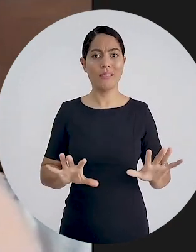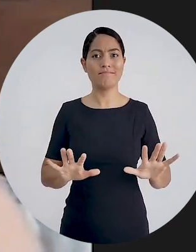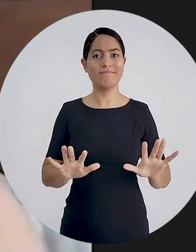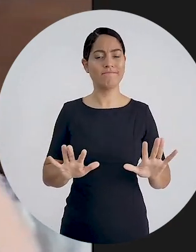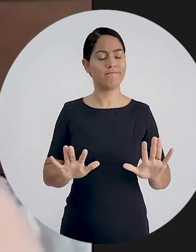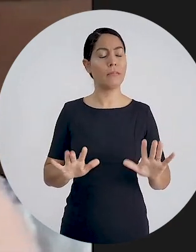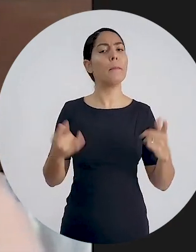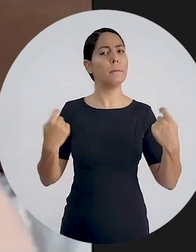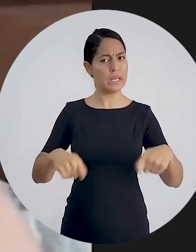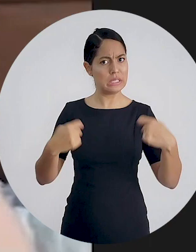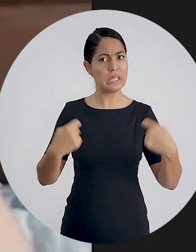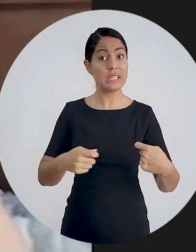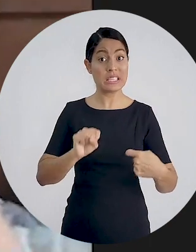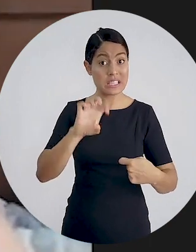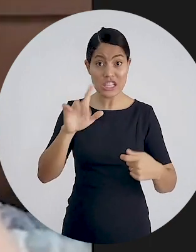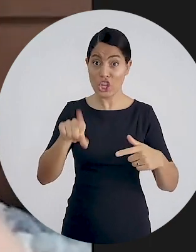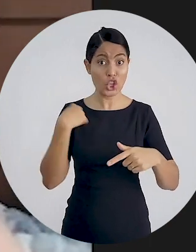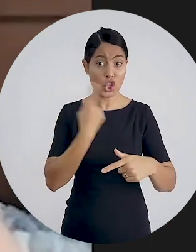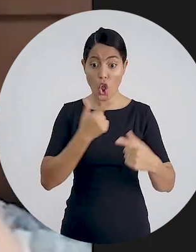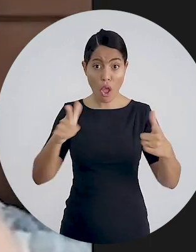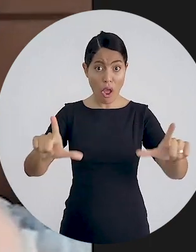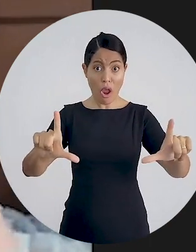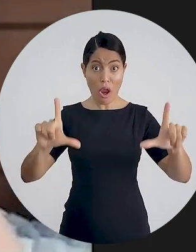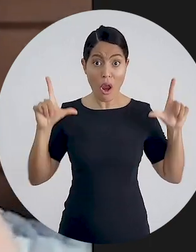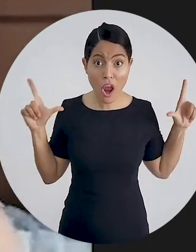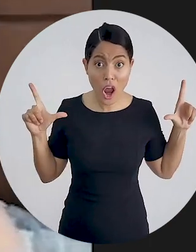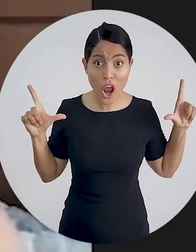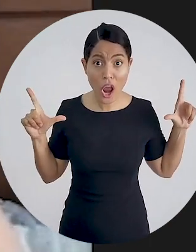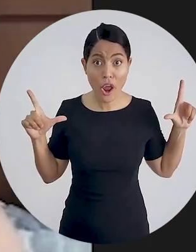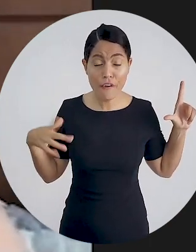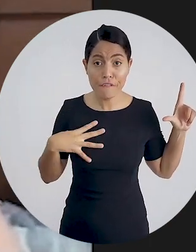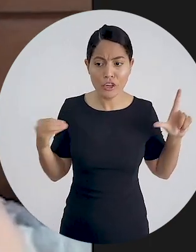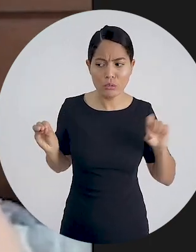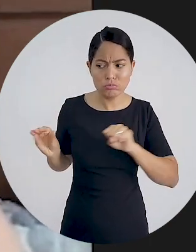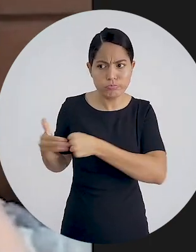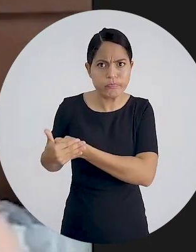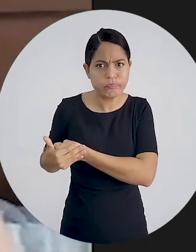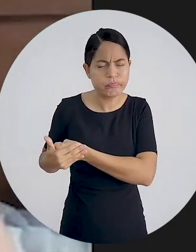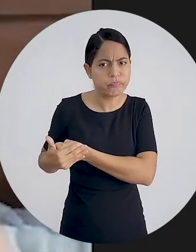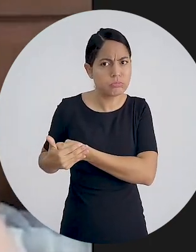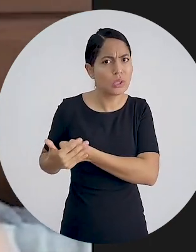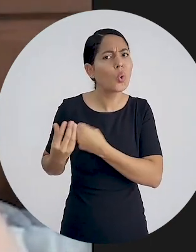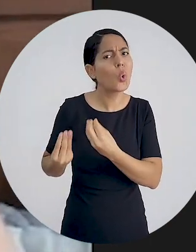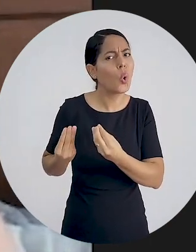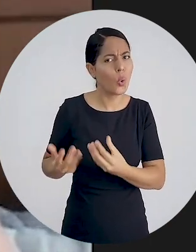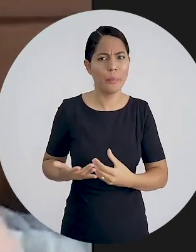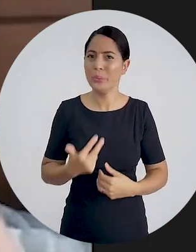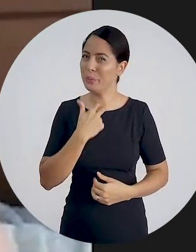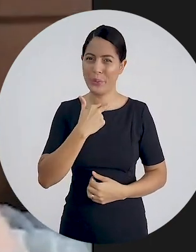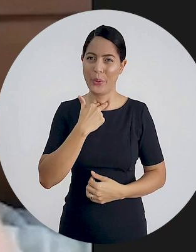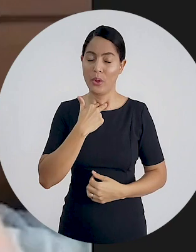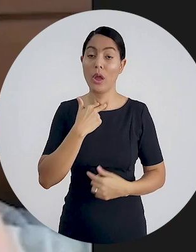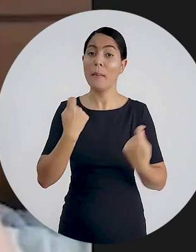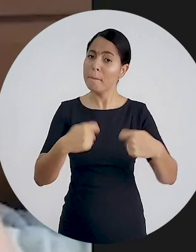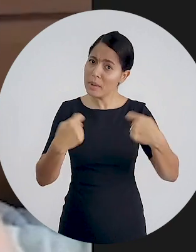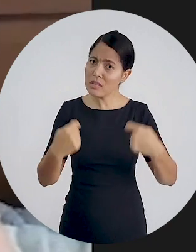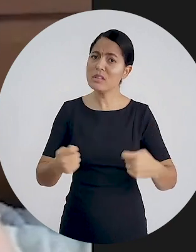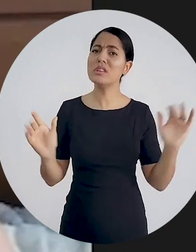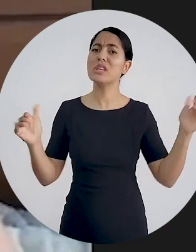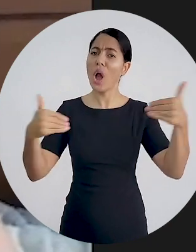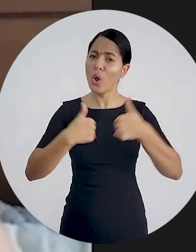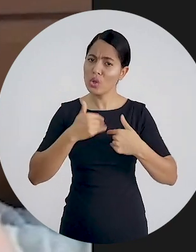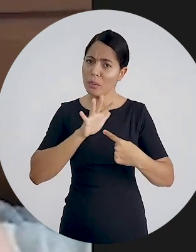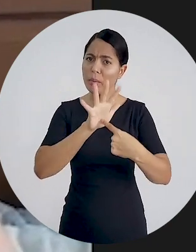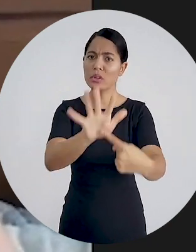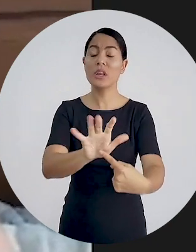gente acaba escondendo nossos filhos em casa. E as pessoas precisam conhecer o que é o autismo. O autismo bem